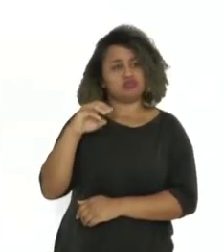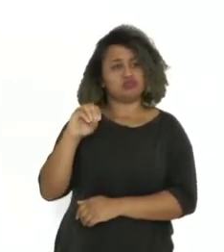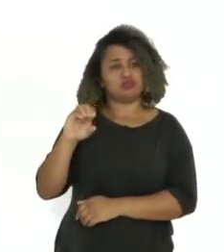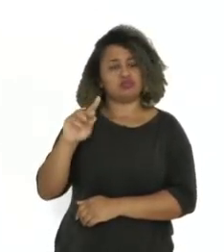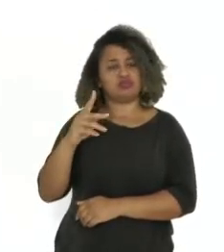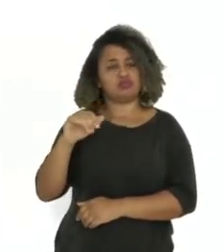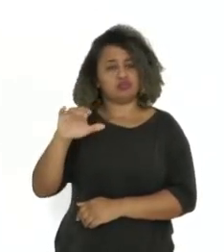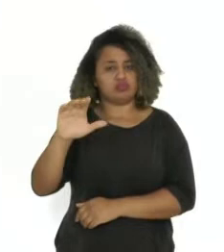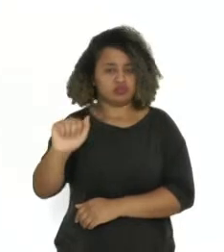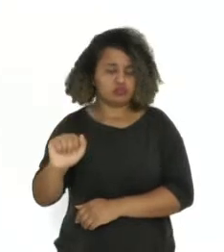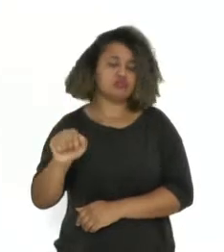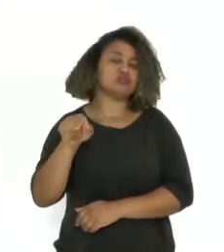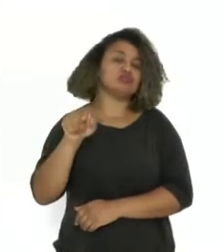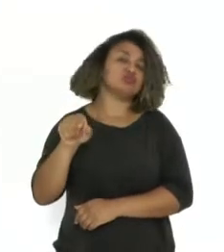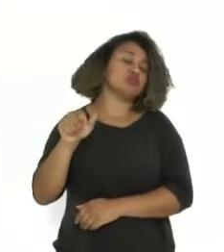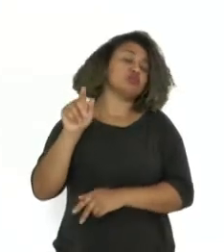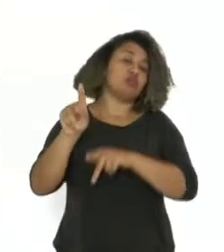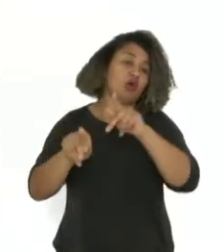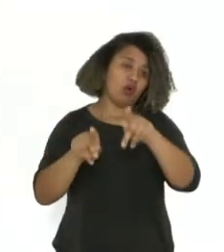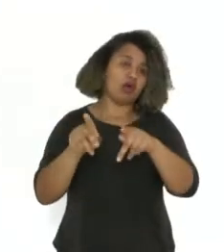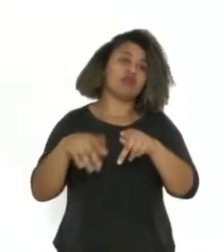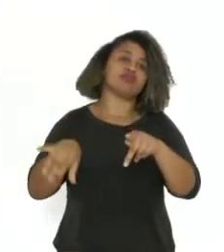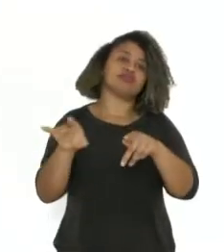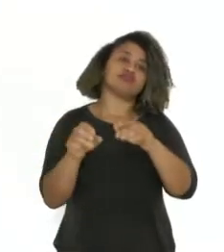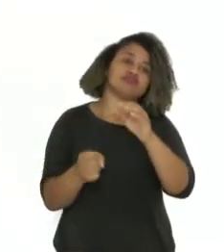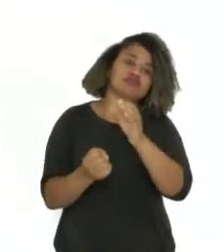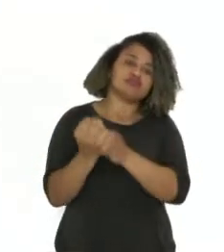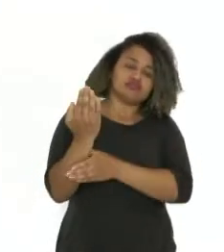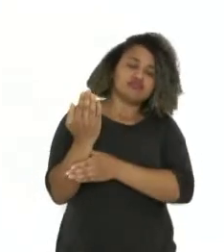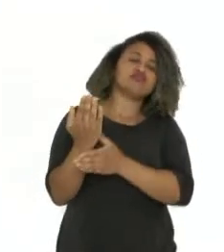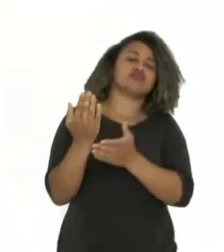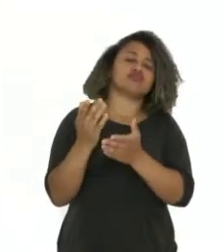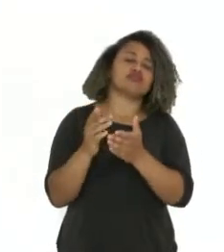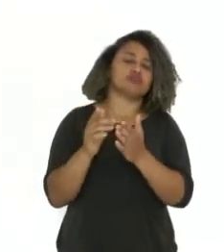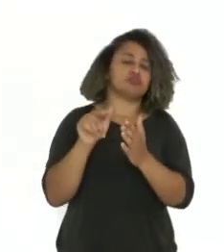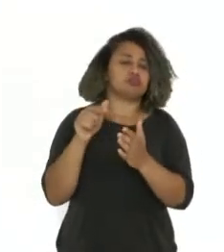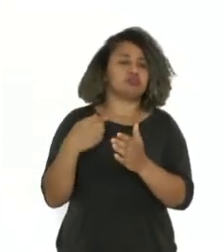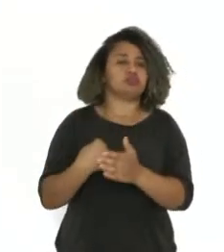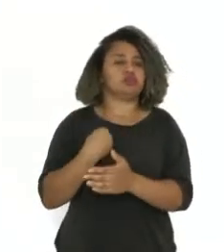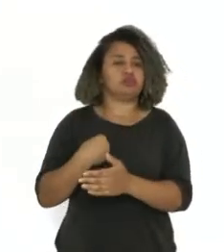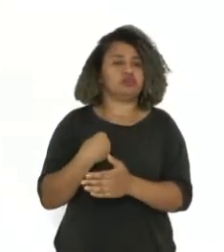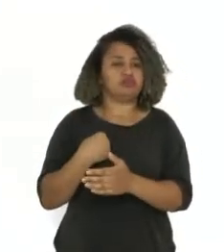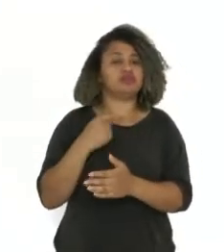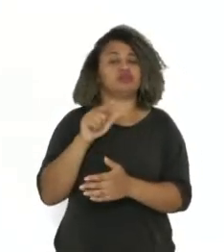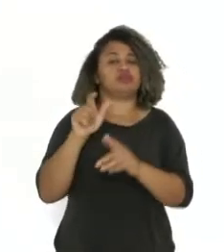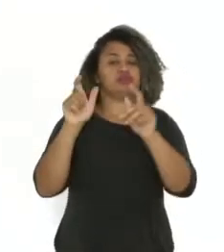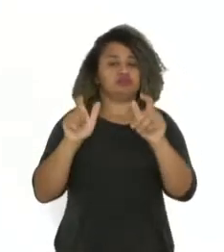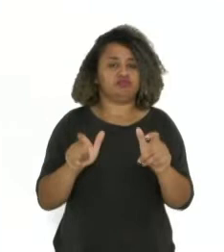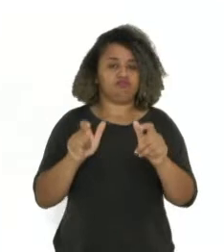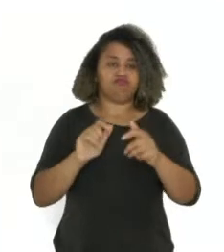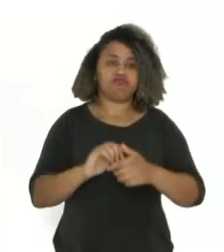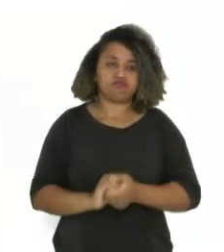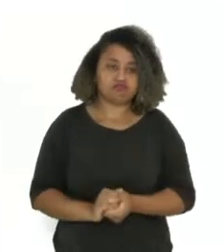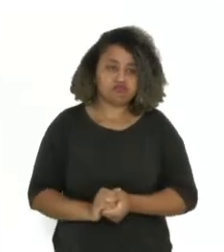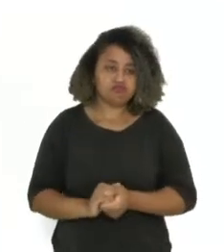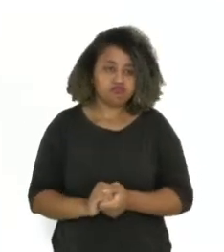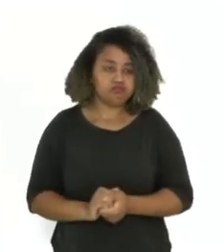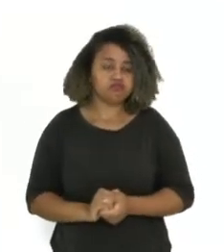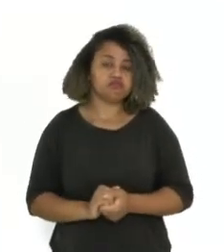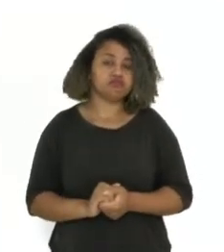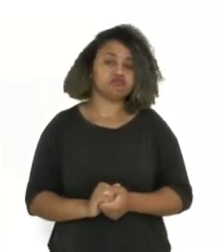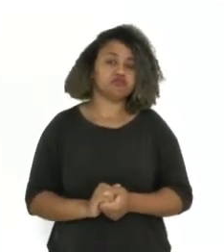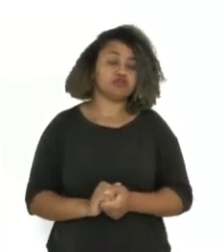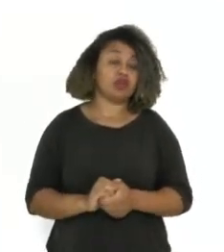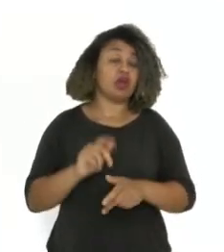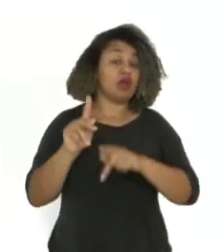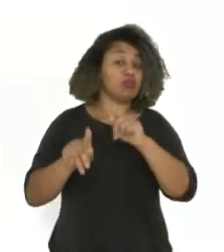povo justamente, tá, que viveu aí nesse território, tá? Povo indígena,